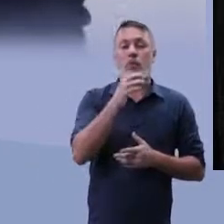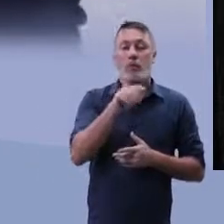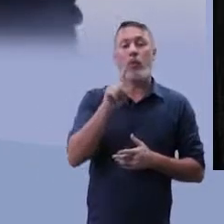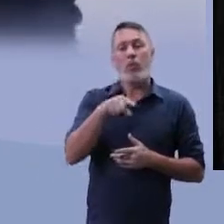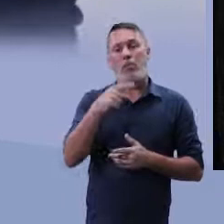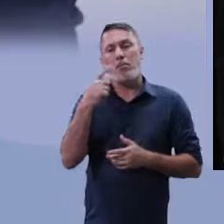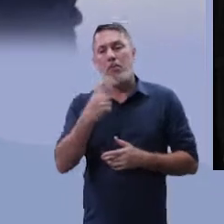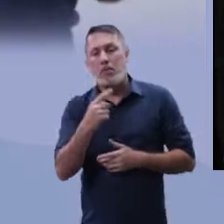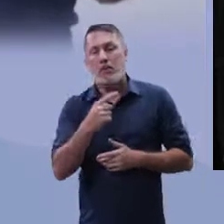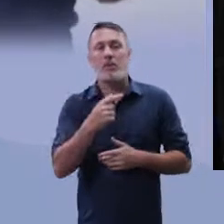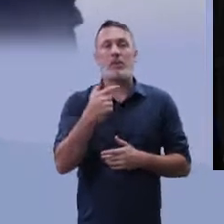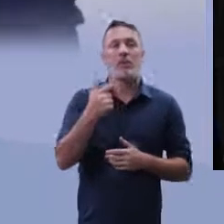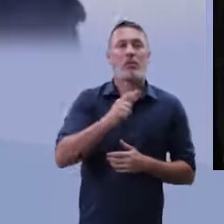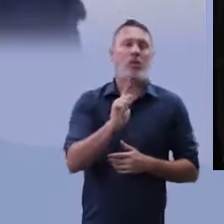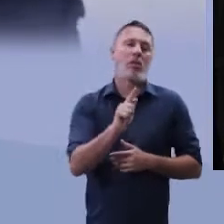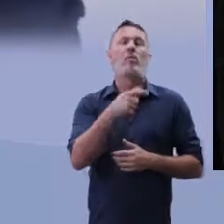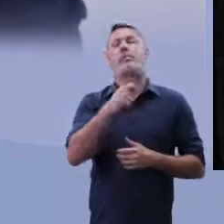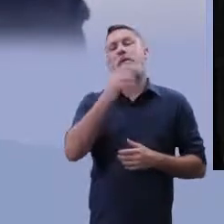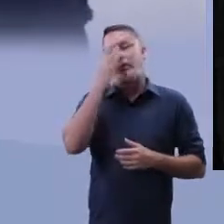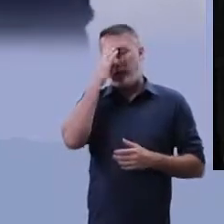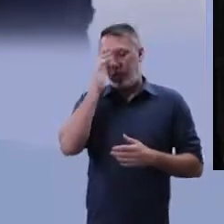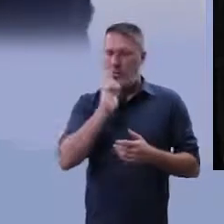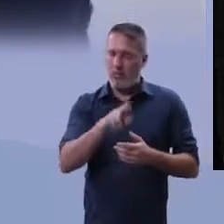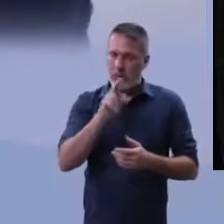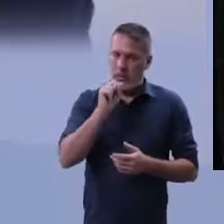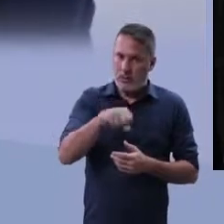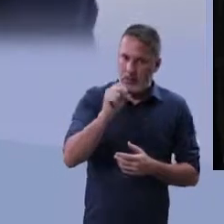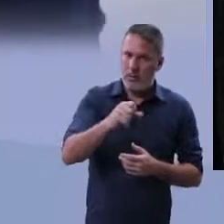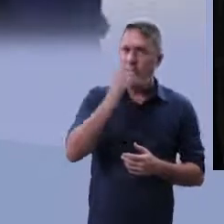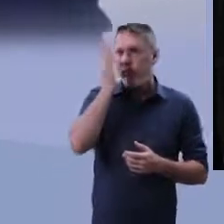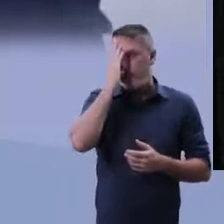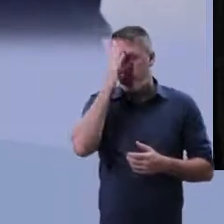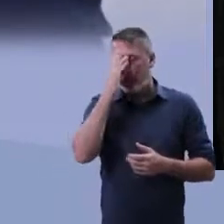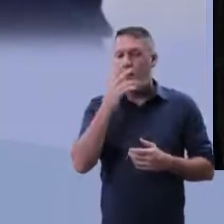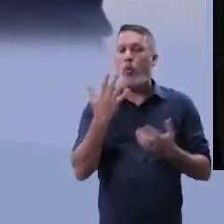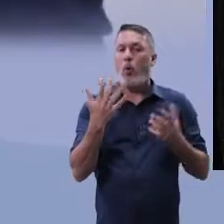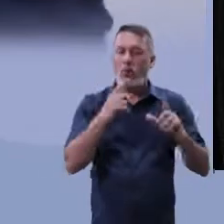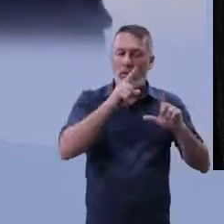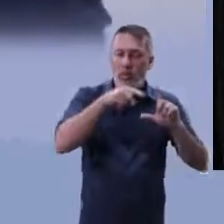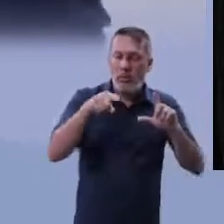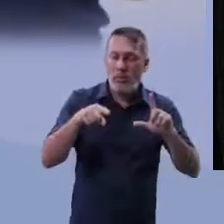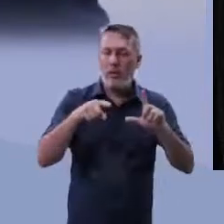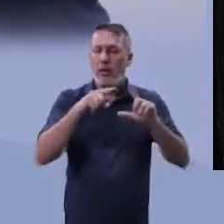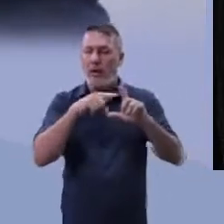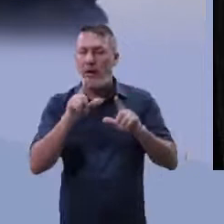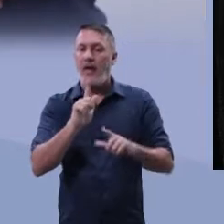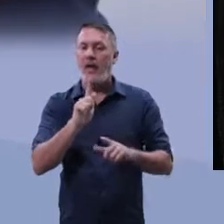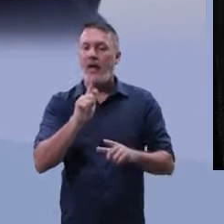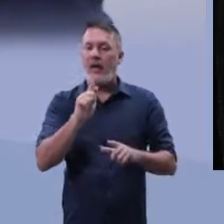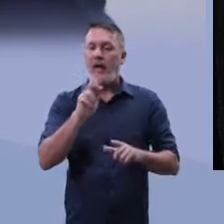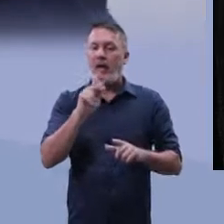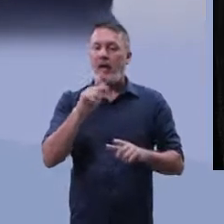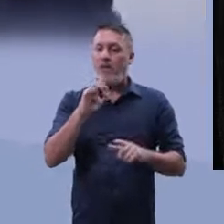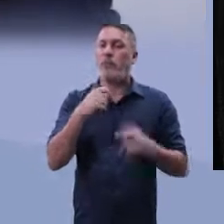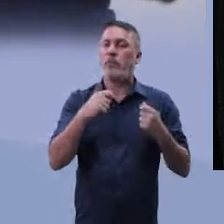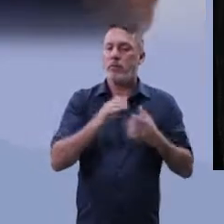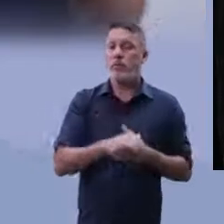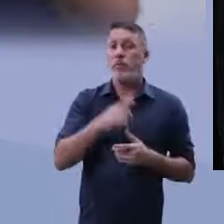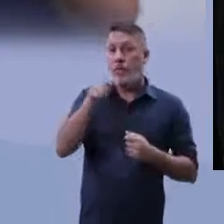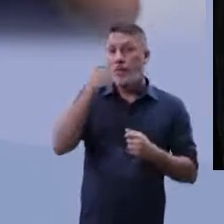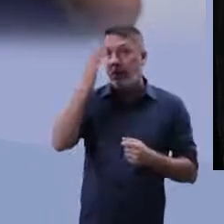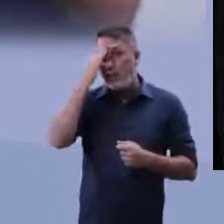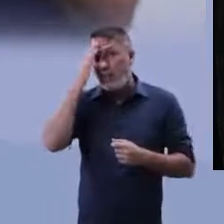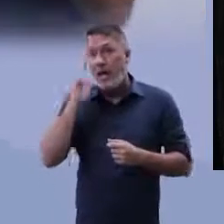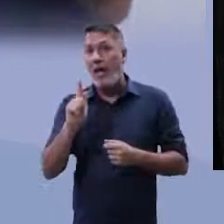As funções do primeiro e do segundo grau. Tem que saber fazer o gráfico aí das funções do primeiro e segundo grau. Você tem